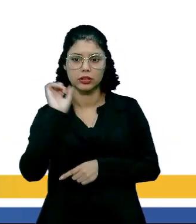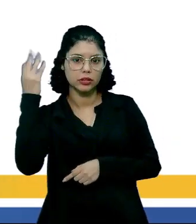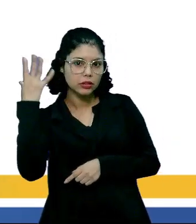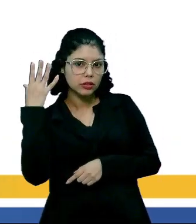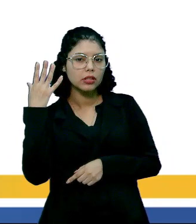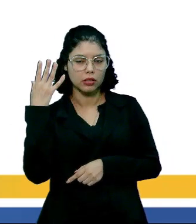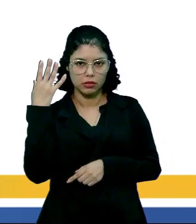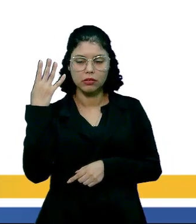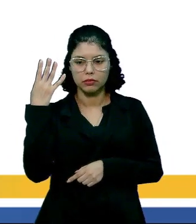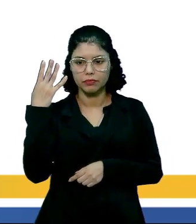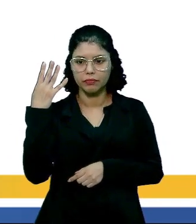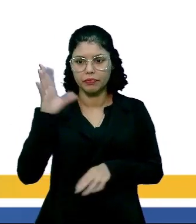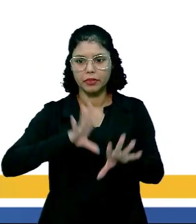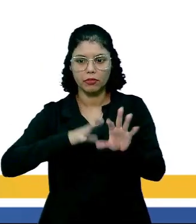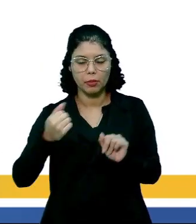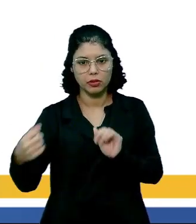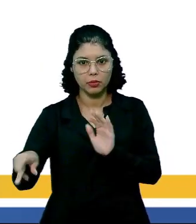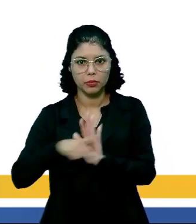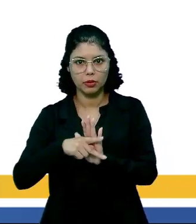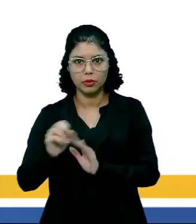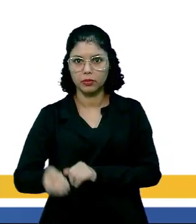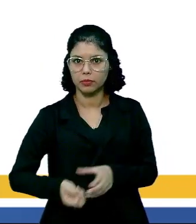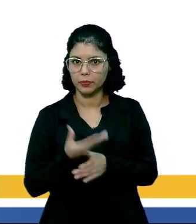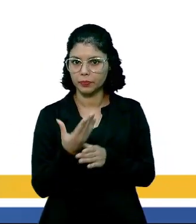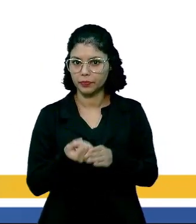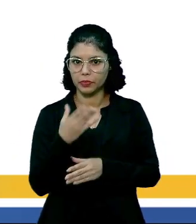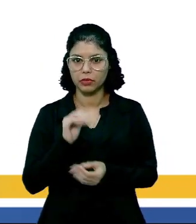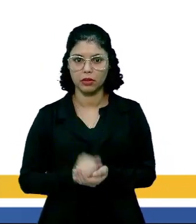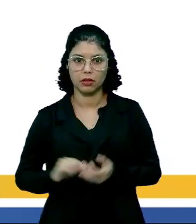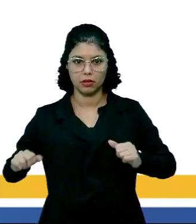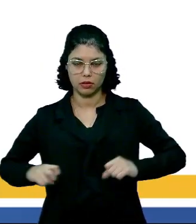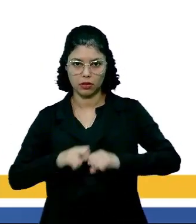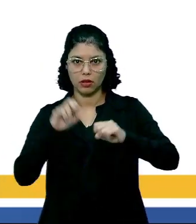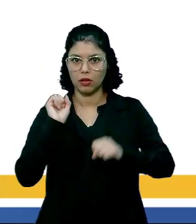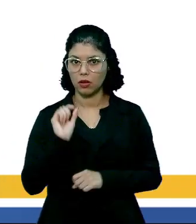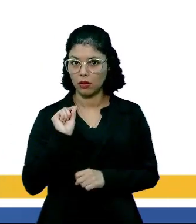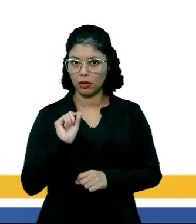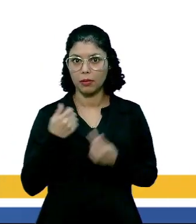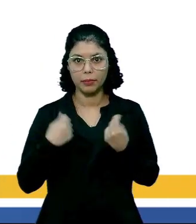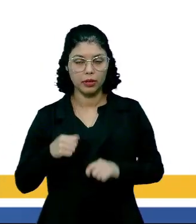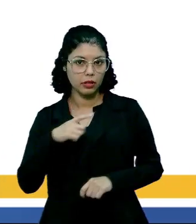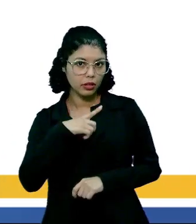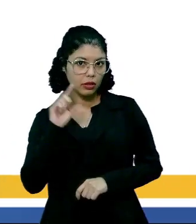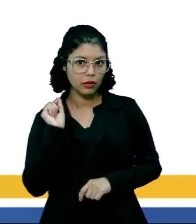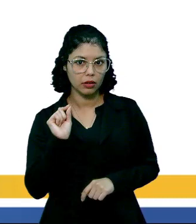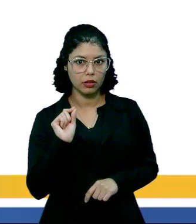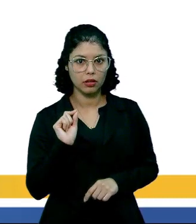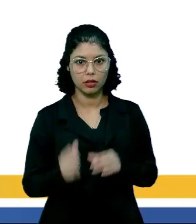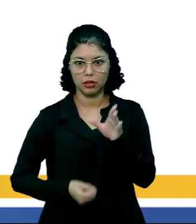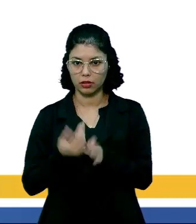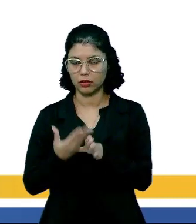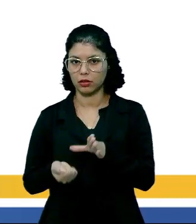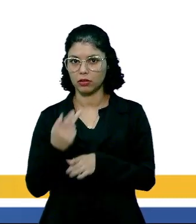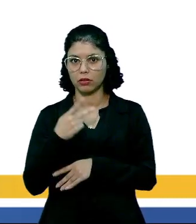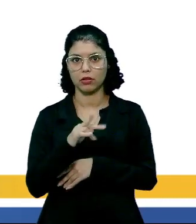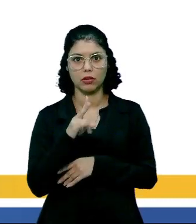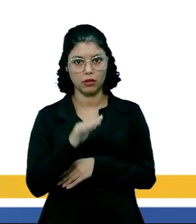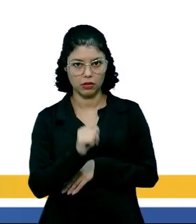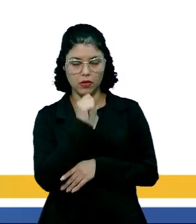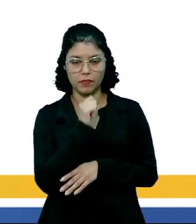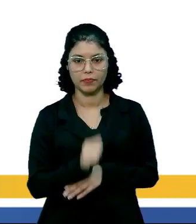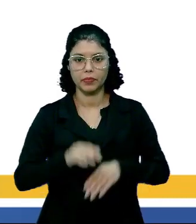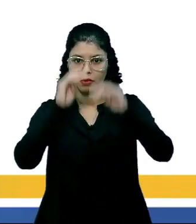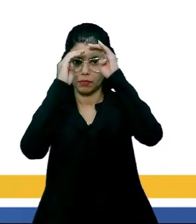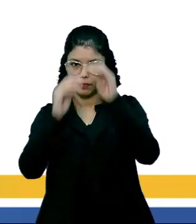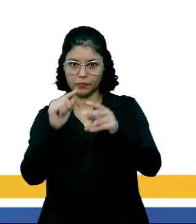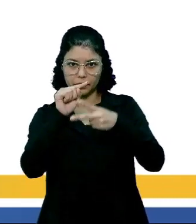efetiva eu tenho uma formação de produto então para ter uma colisão efetiva é necessário ter a formação de produto também necessário